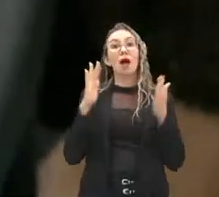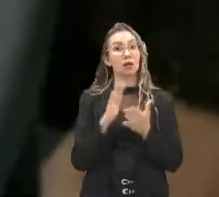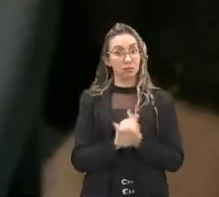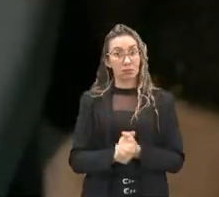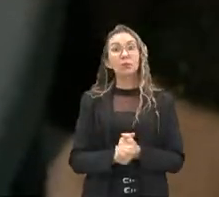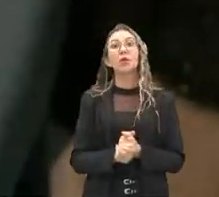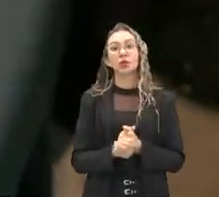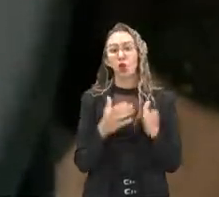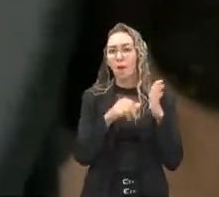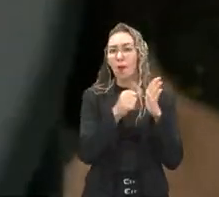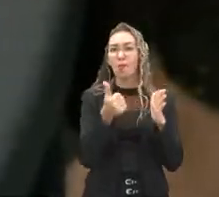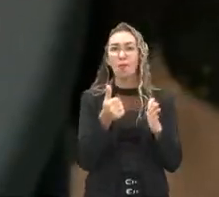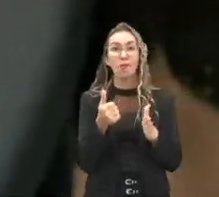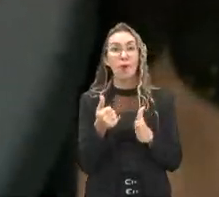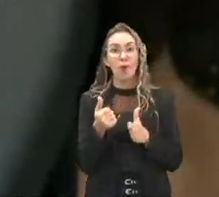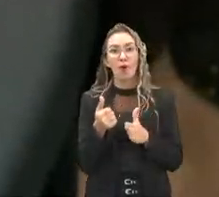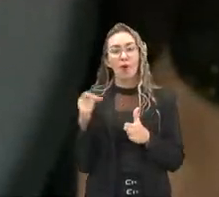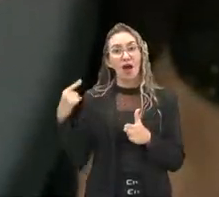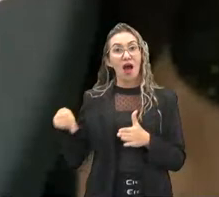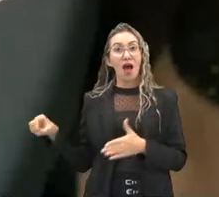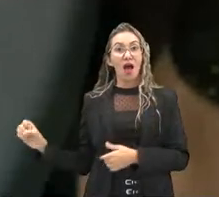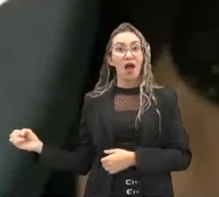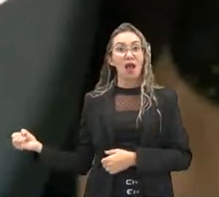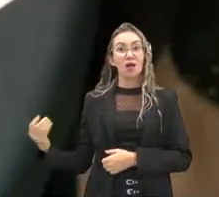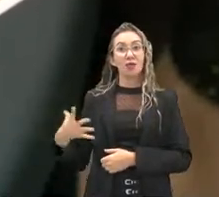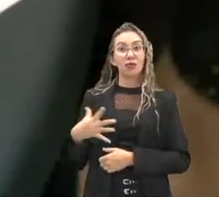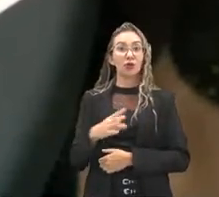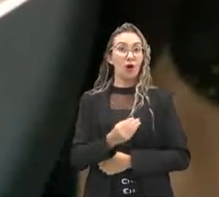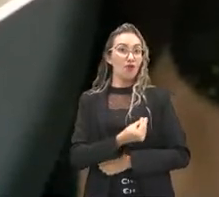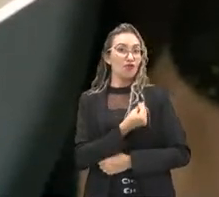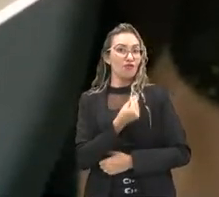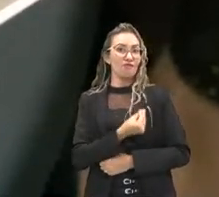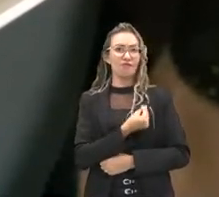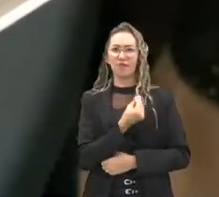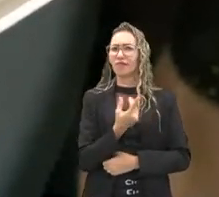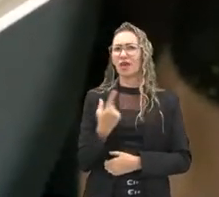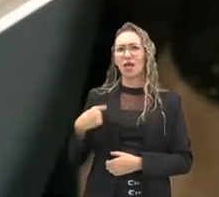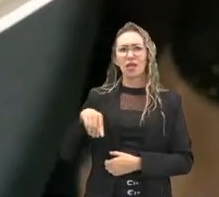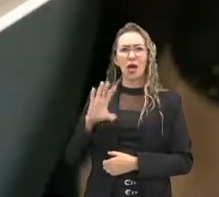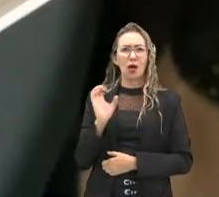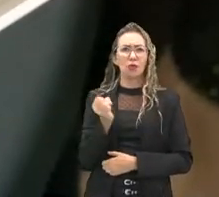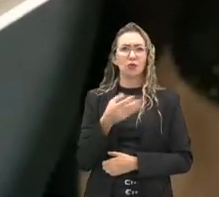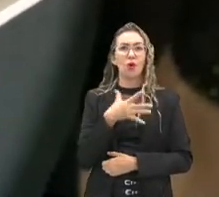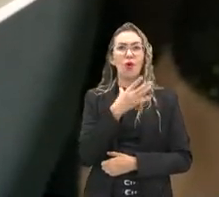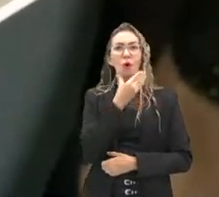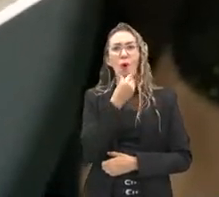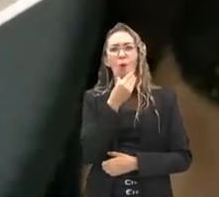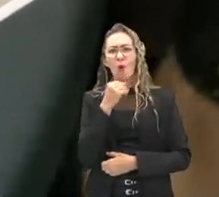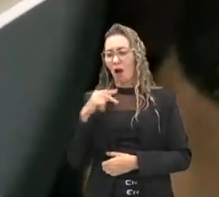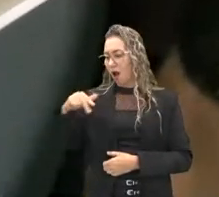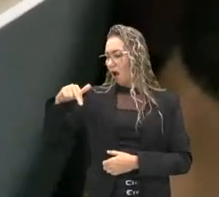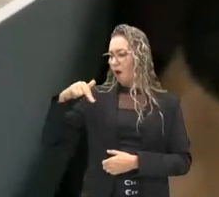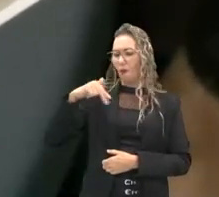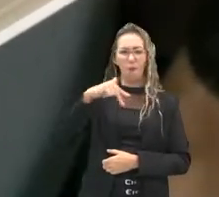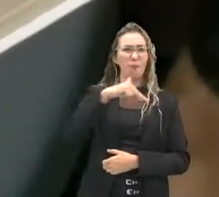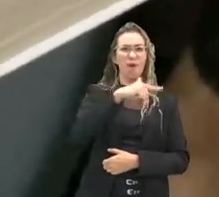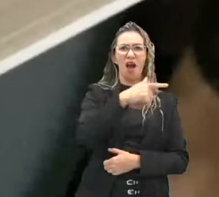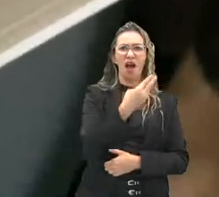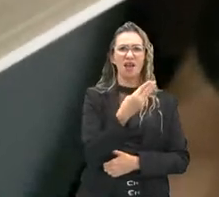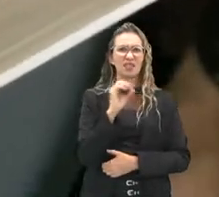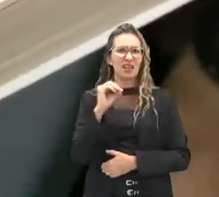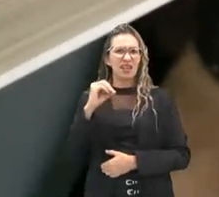Primeiro, deu nova vida, ele está revitalizado, é um novo homem. Caminha hoje 15, 20, 30 quilômetros por dia sem cansar.